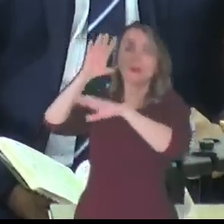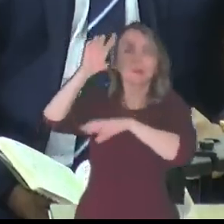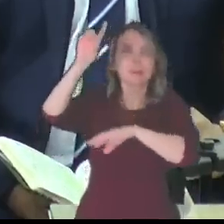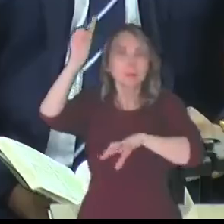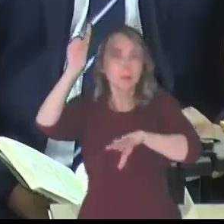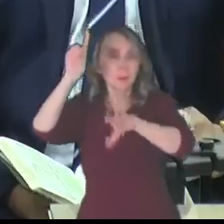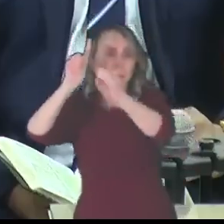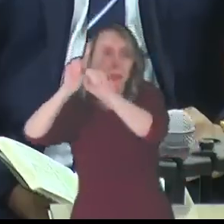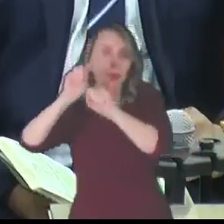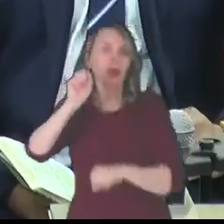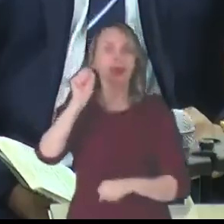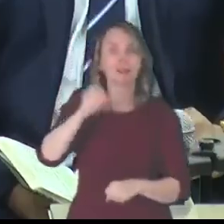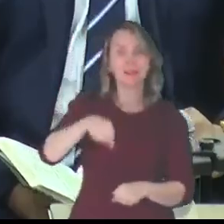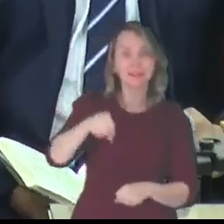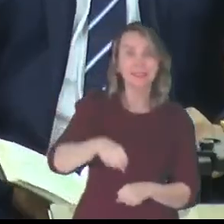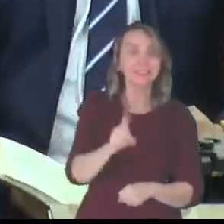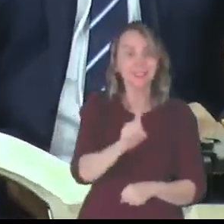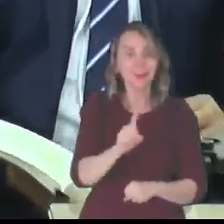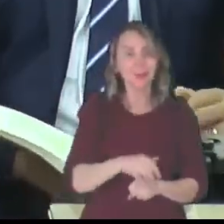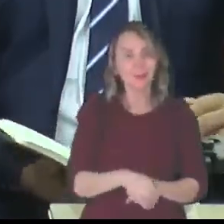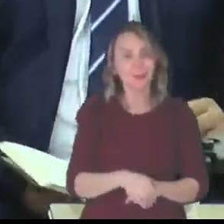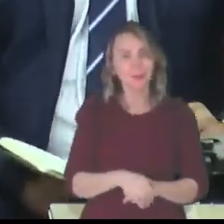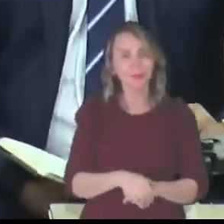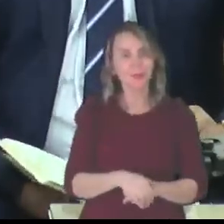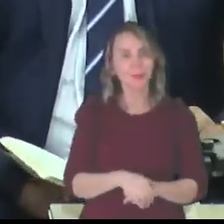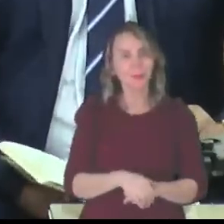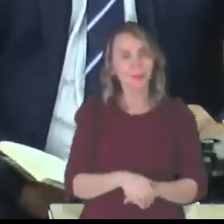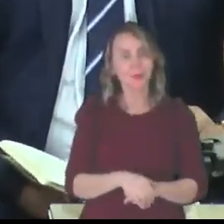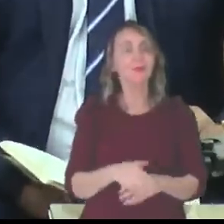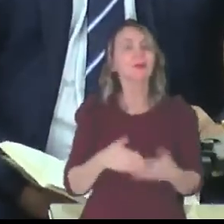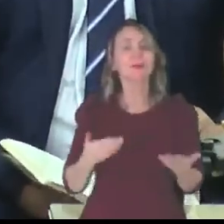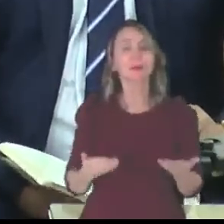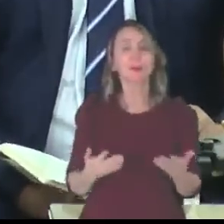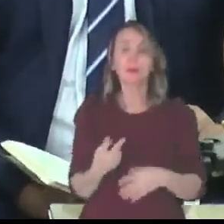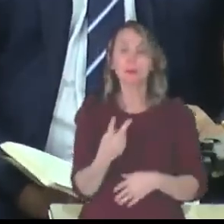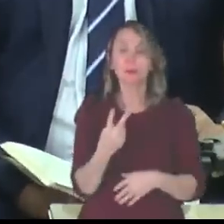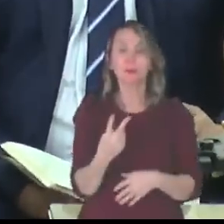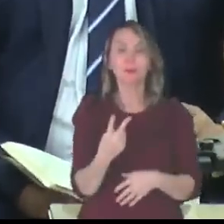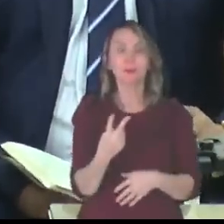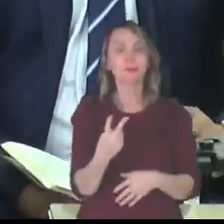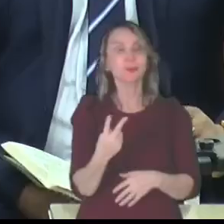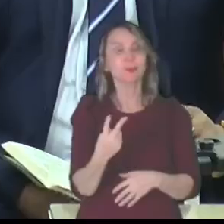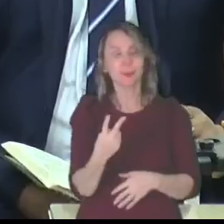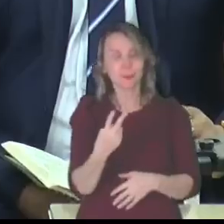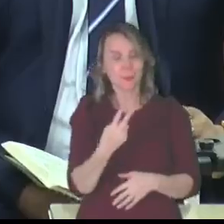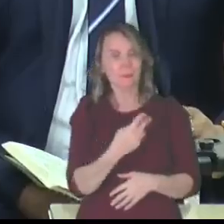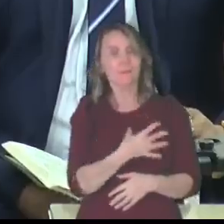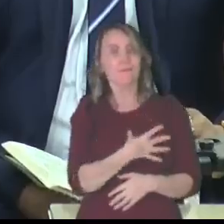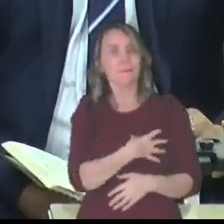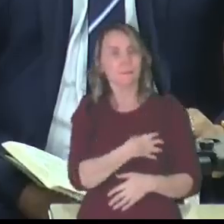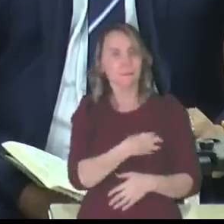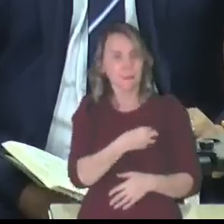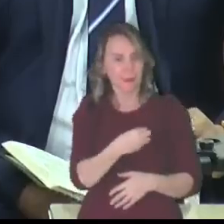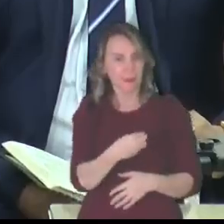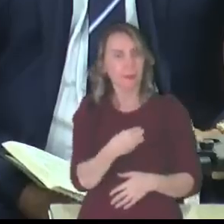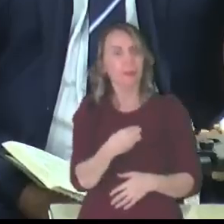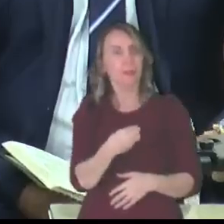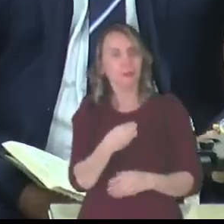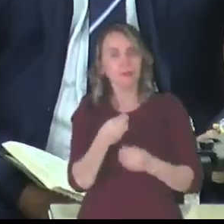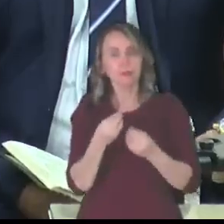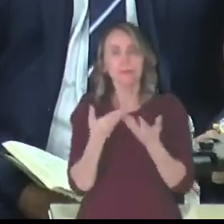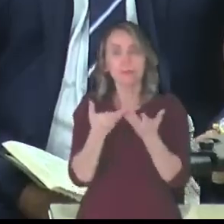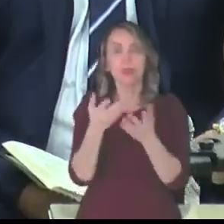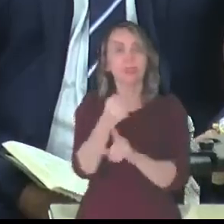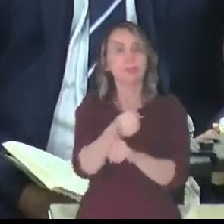Quais foram os dois grandes filhos que ela deu ao mundo os dois grandes homens os outros filhos também foram homens de bem